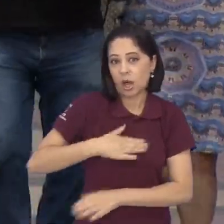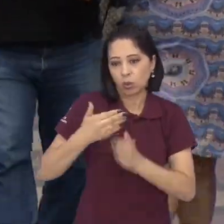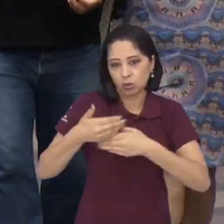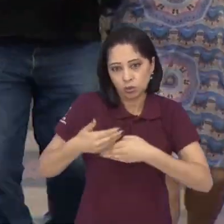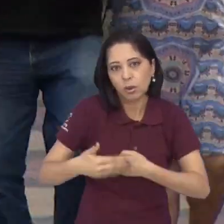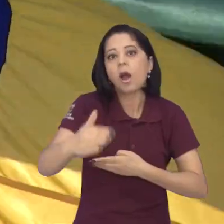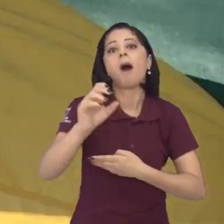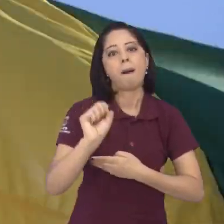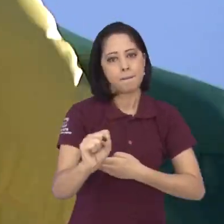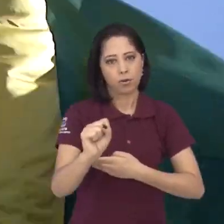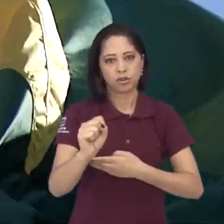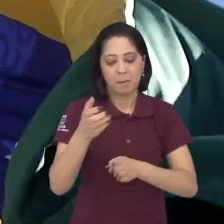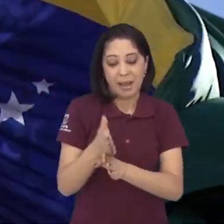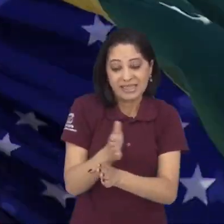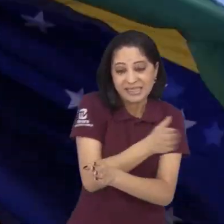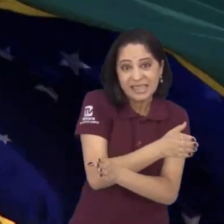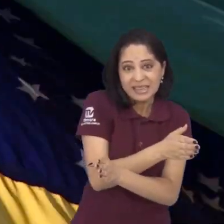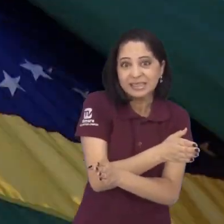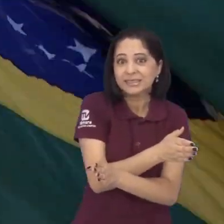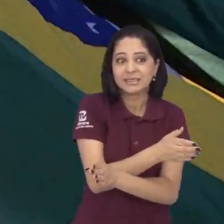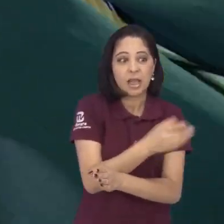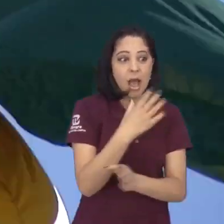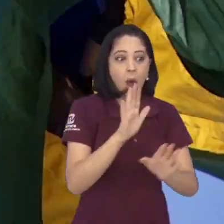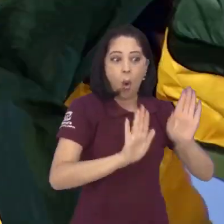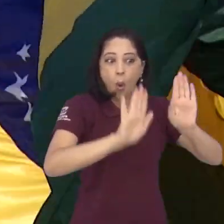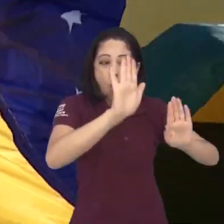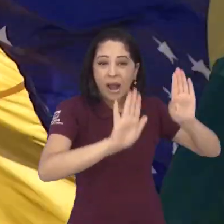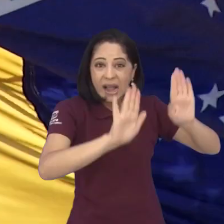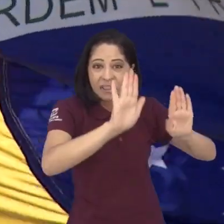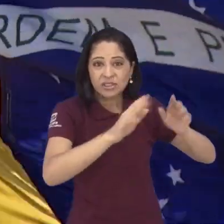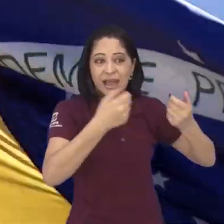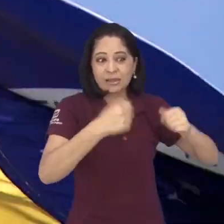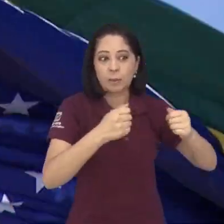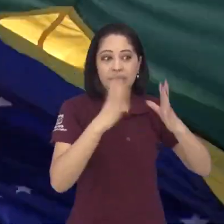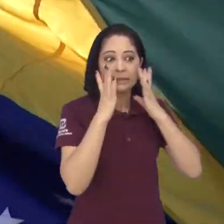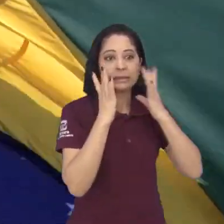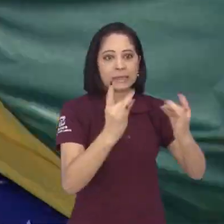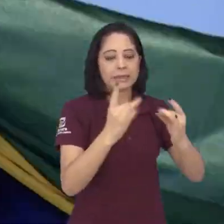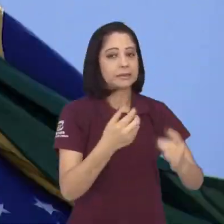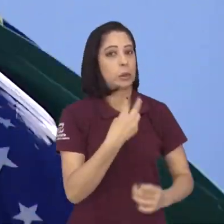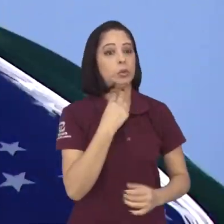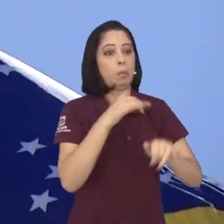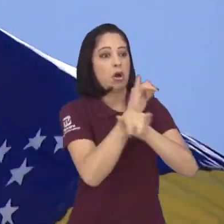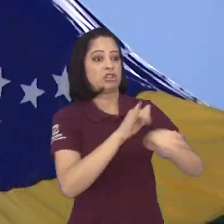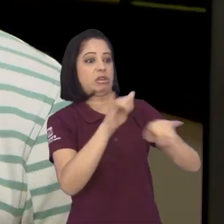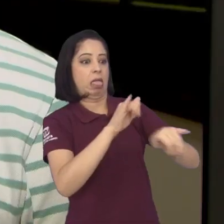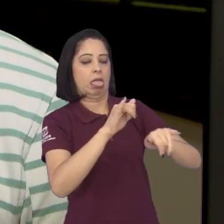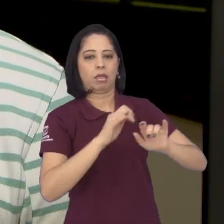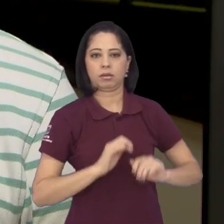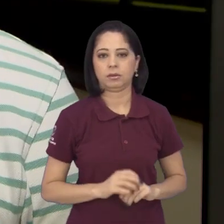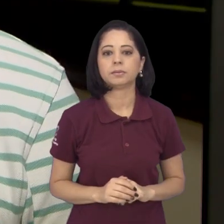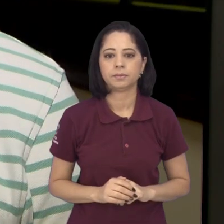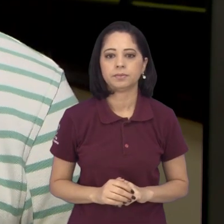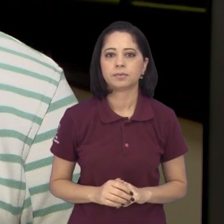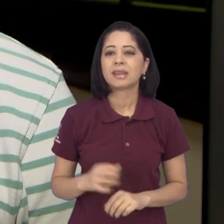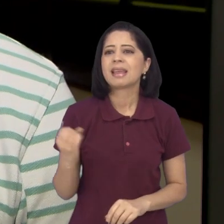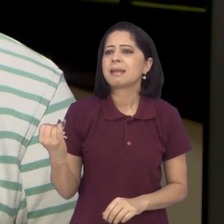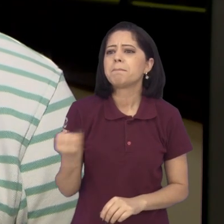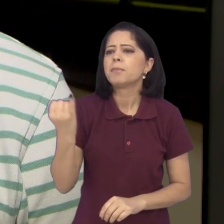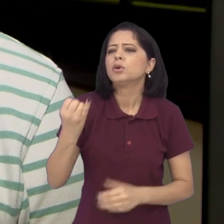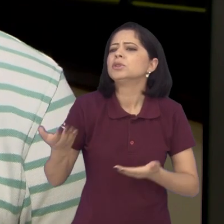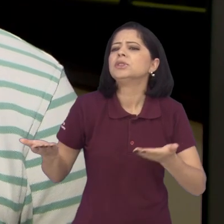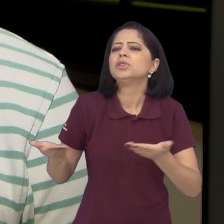de agosto. Até lá, os candidatos têm que ficar atentos para não fazer publicidade antecipada. O mais importante